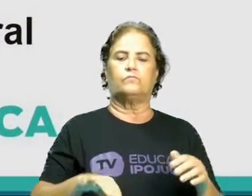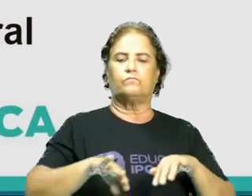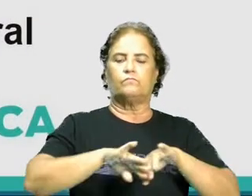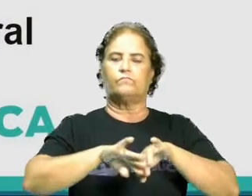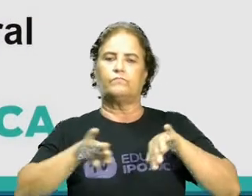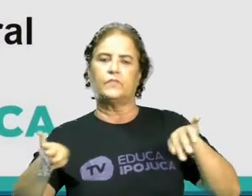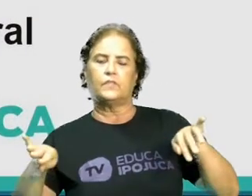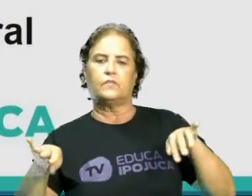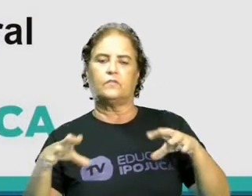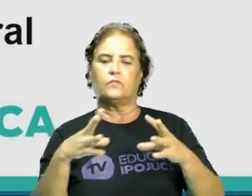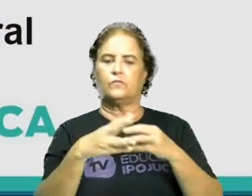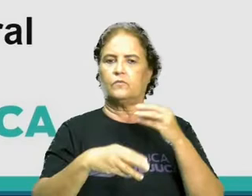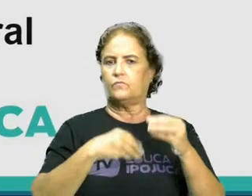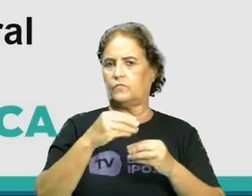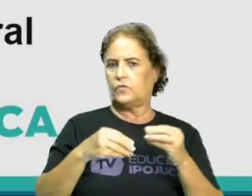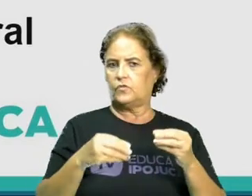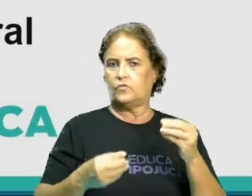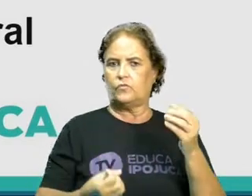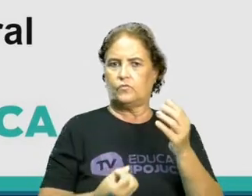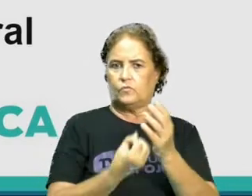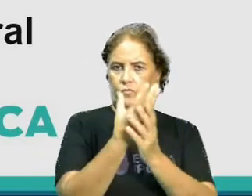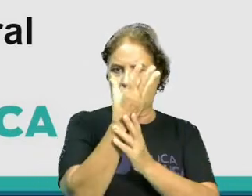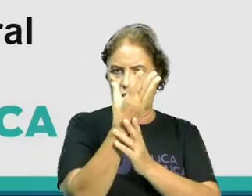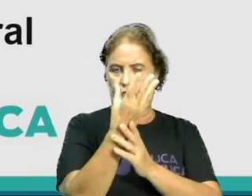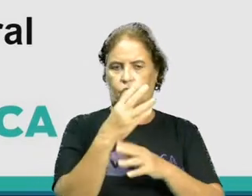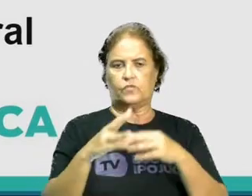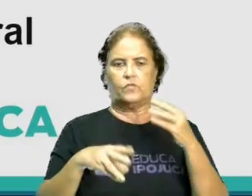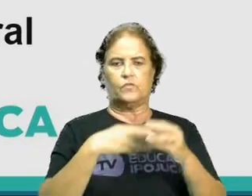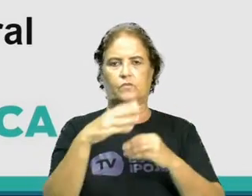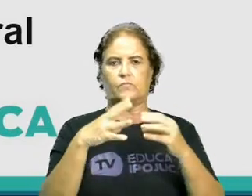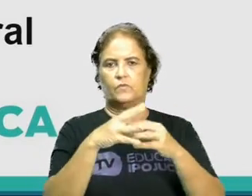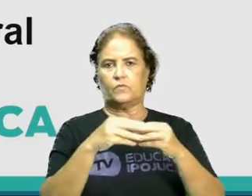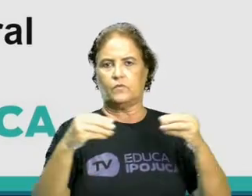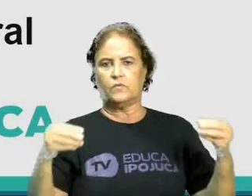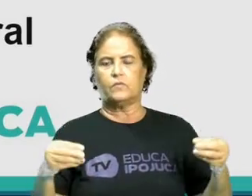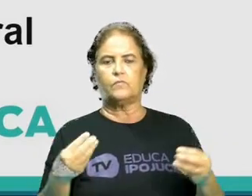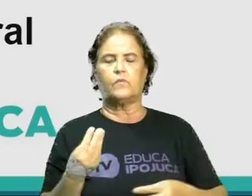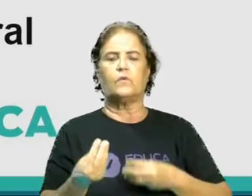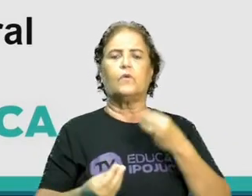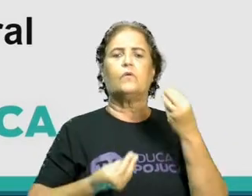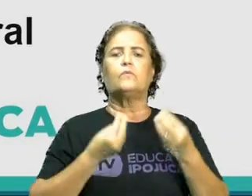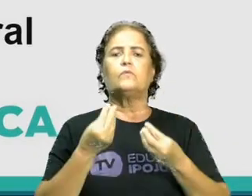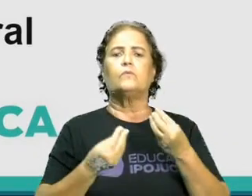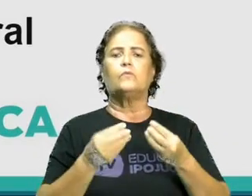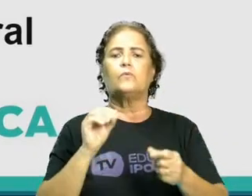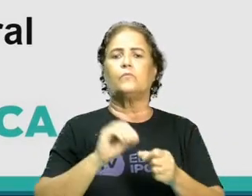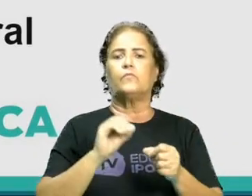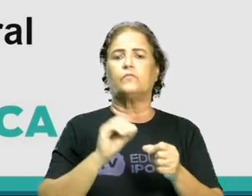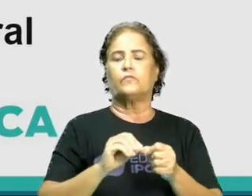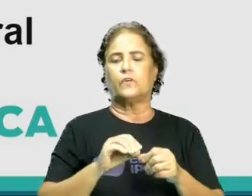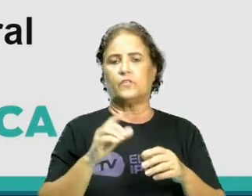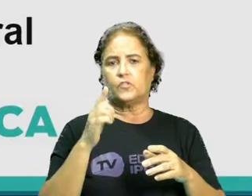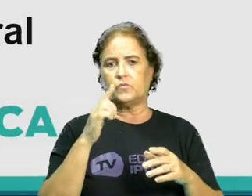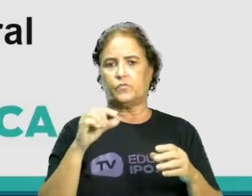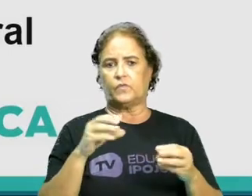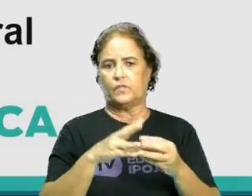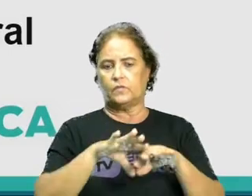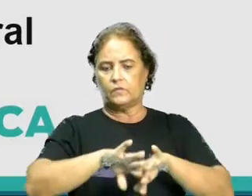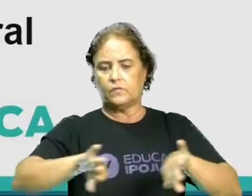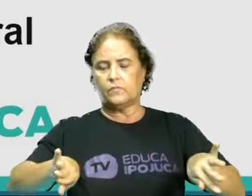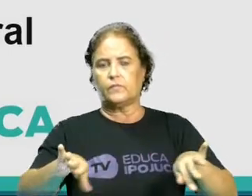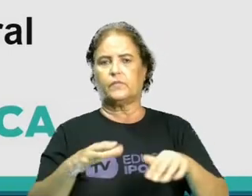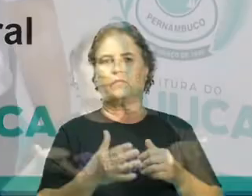das misturas homogêneas e heterogêneas, ou seja, como é que eu faço para separar essas misturas. Vamos ver isso